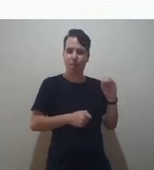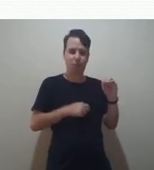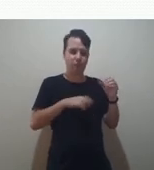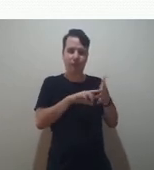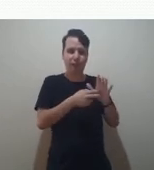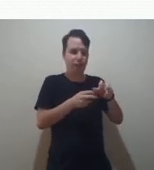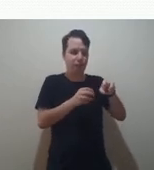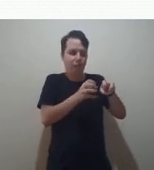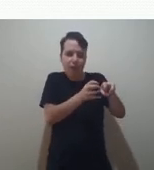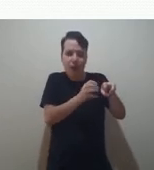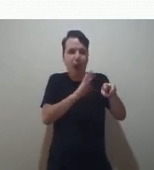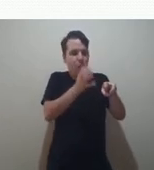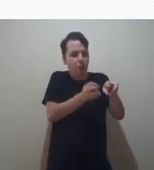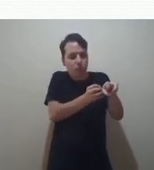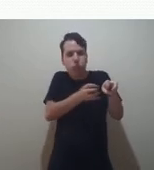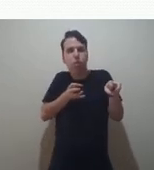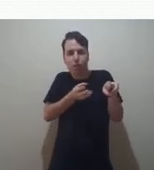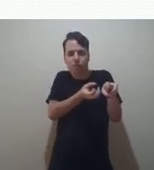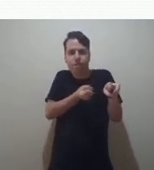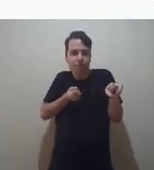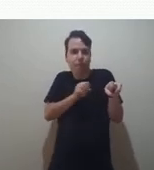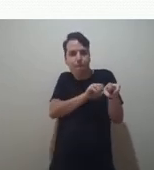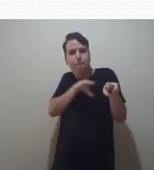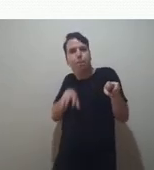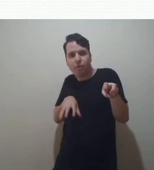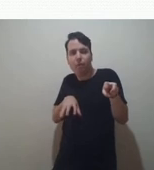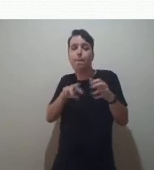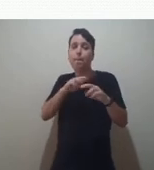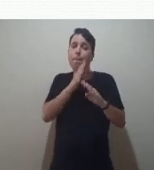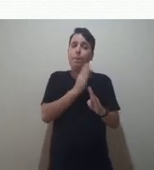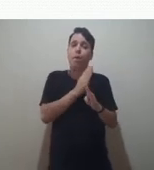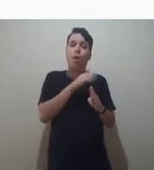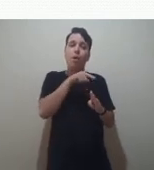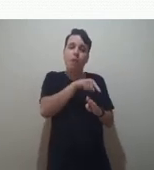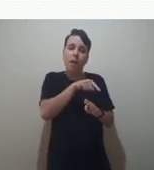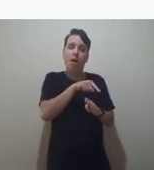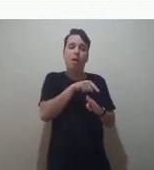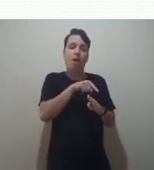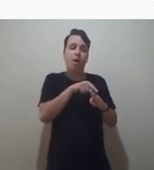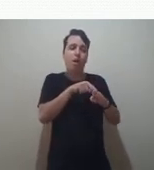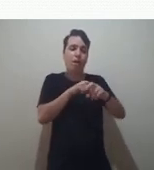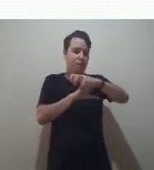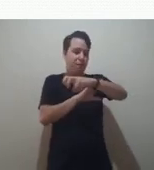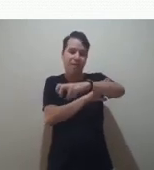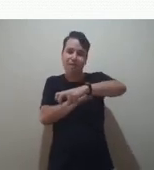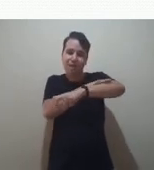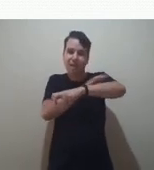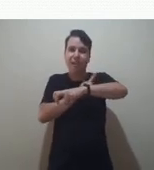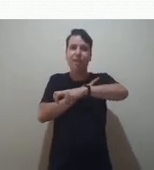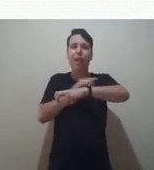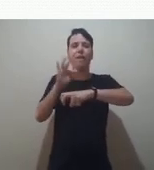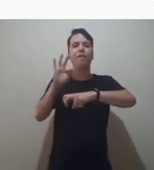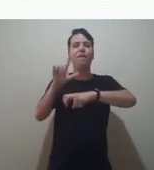esse prolapso ele ocorre naturalmente por uma flacidez da musculatura pélvica. Então, é